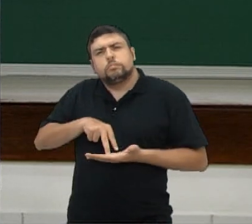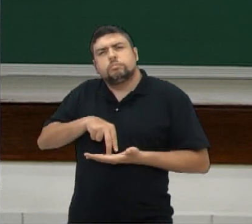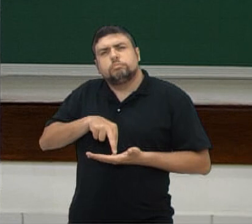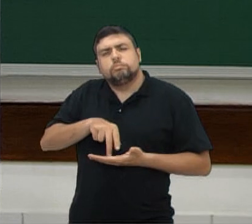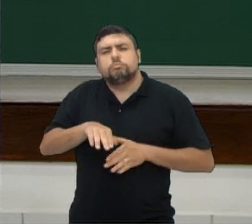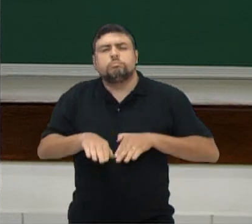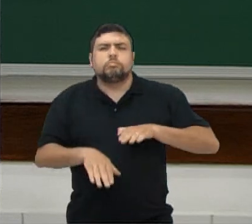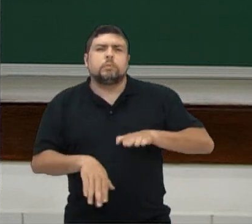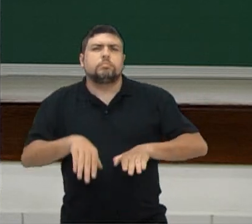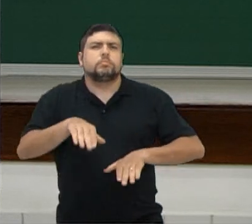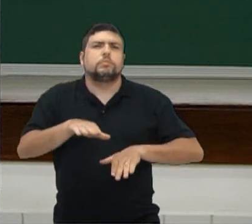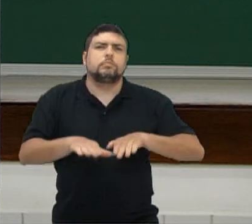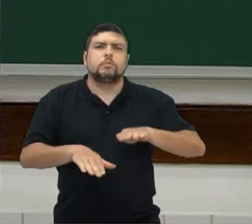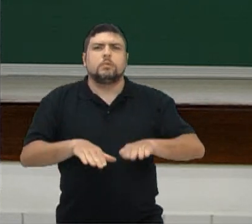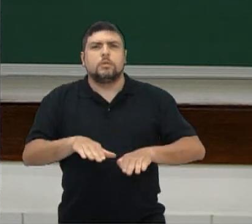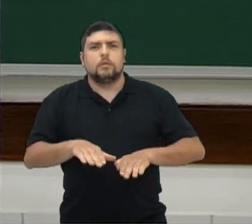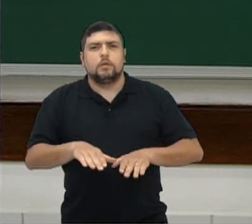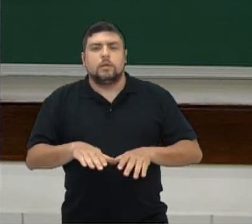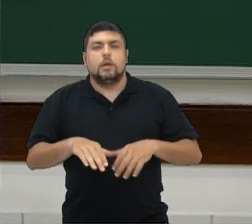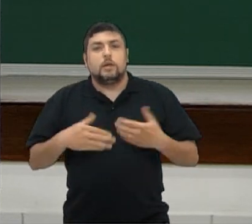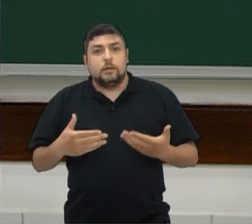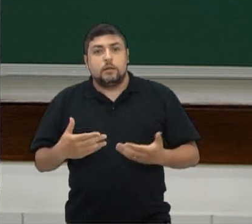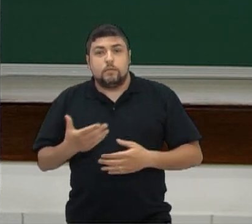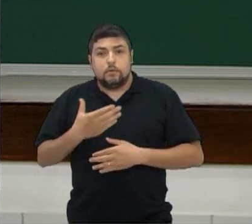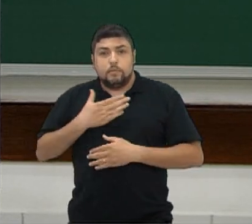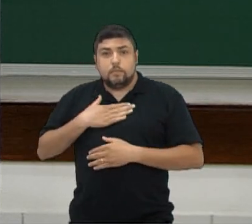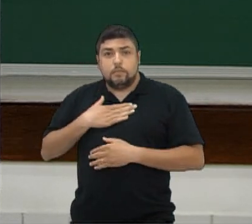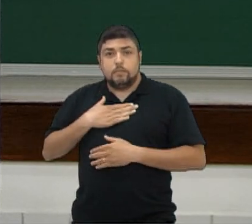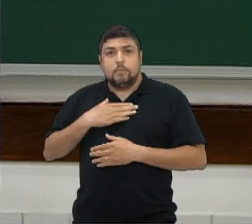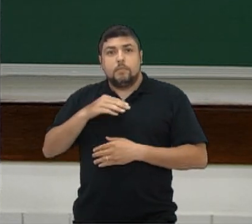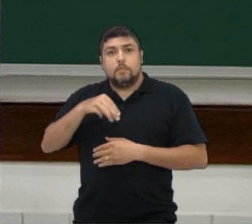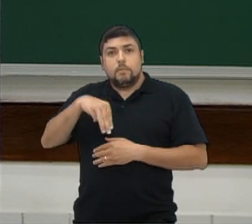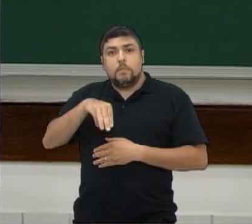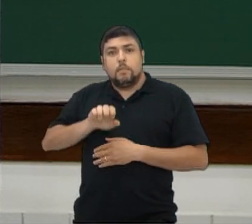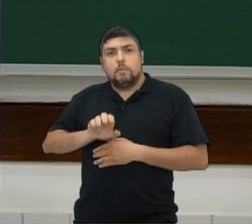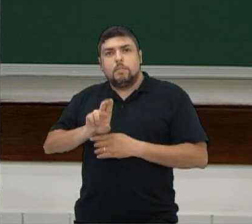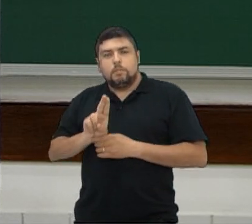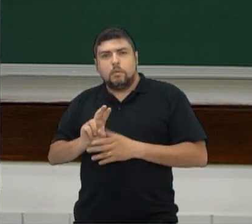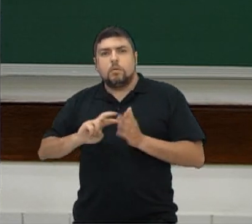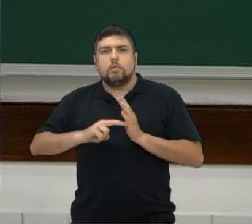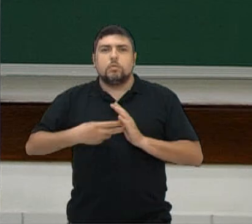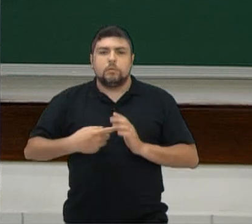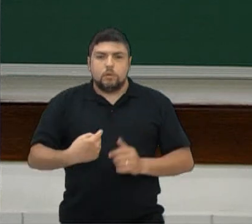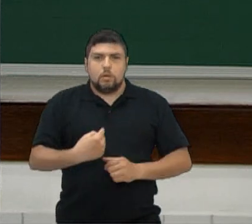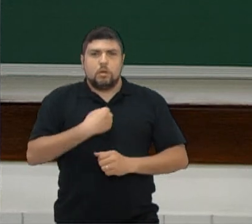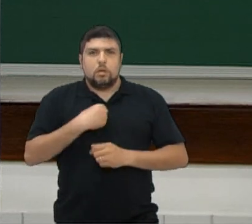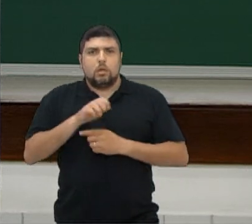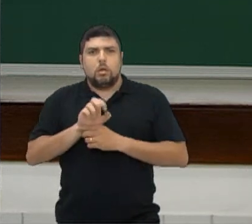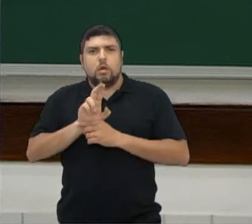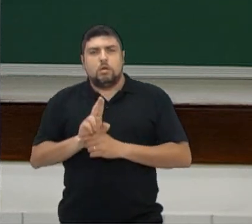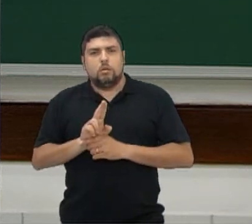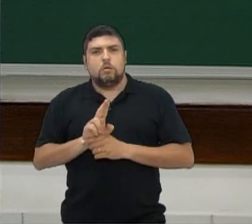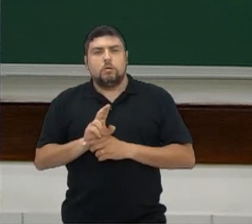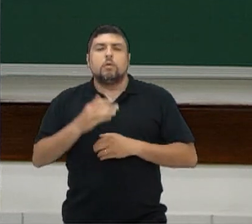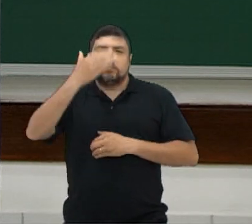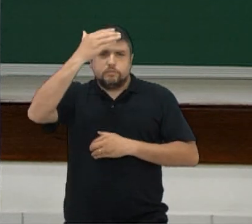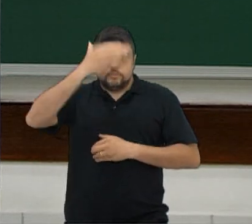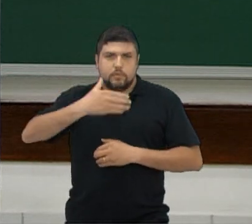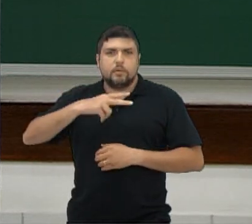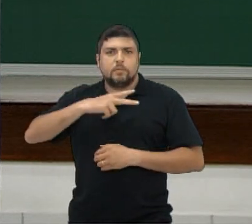que é a primeira pessoa, né? Fica claro aqui que se trata de um relato aí pessoal, né? Nesse caso, um